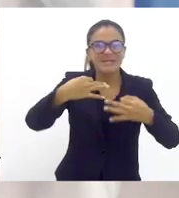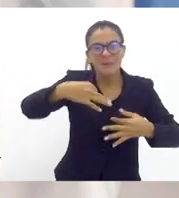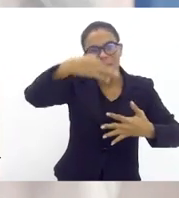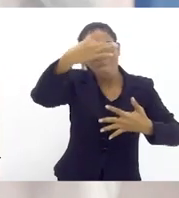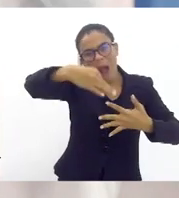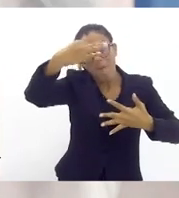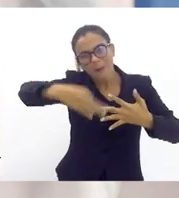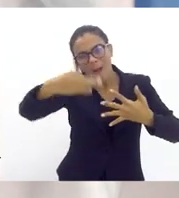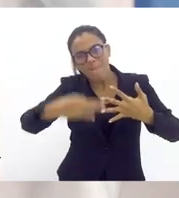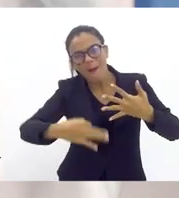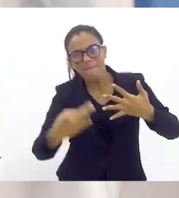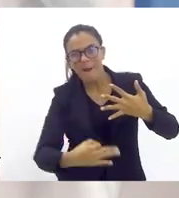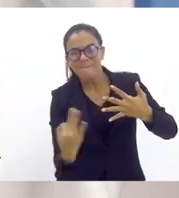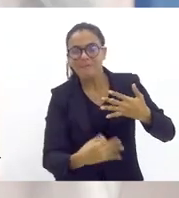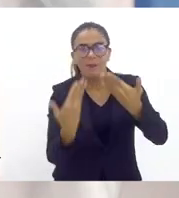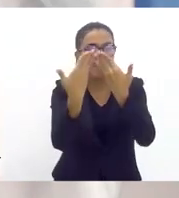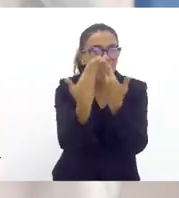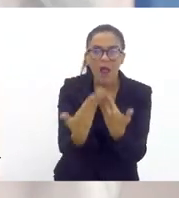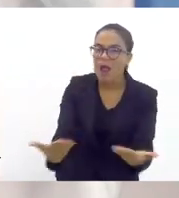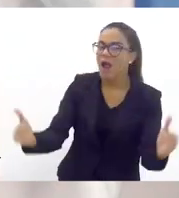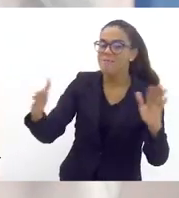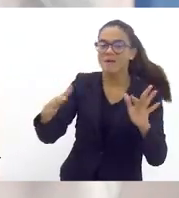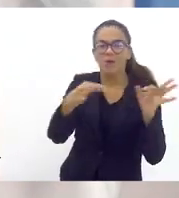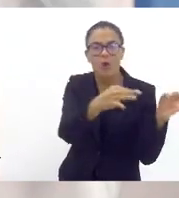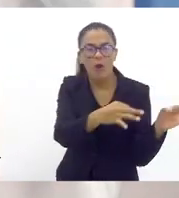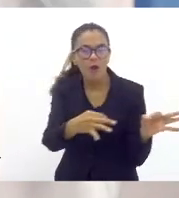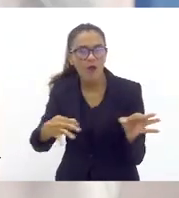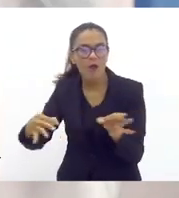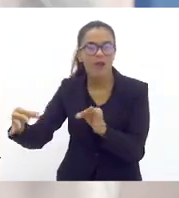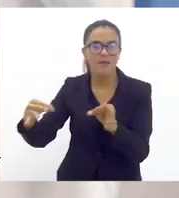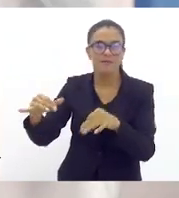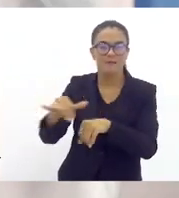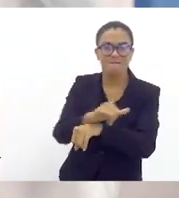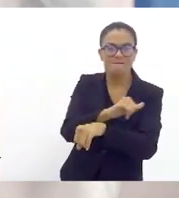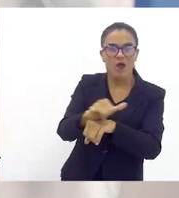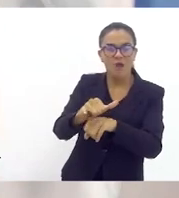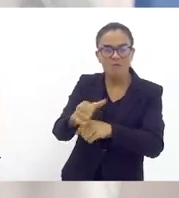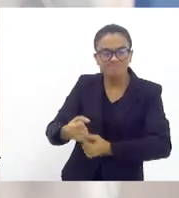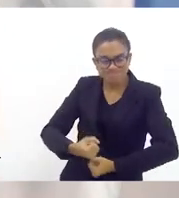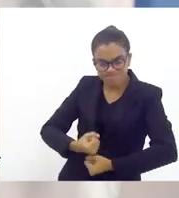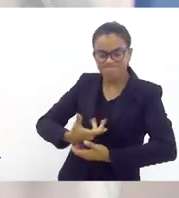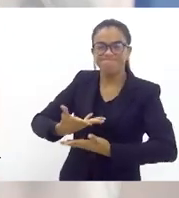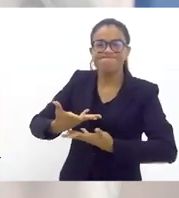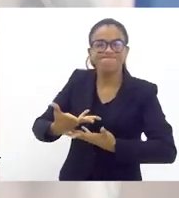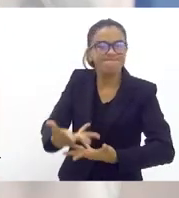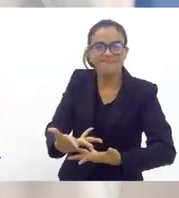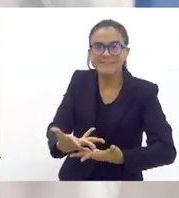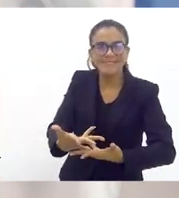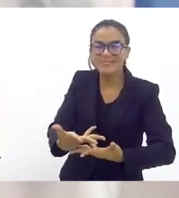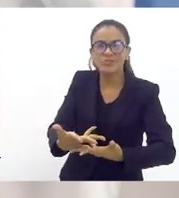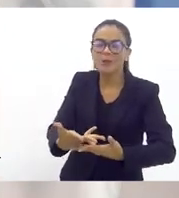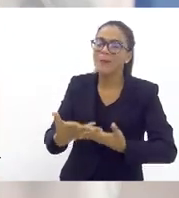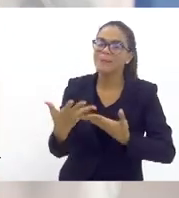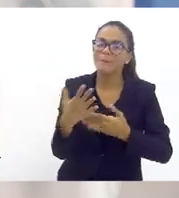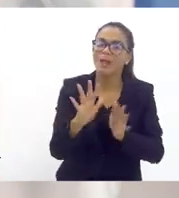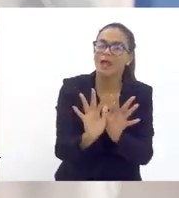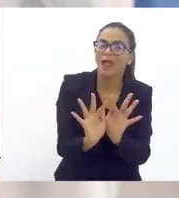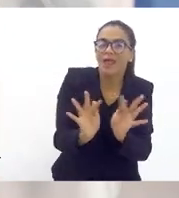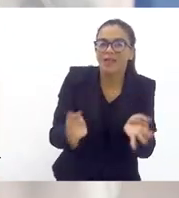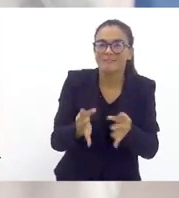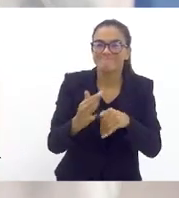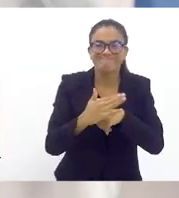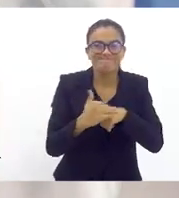certeiras, sempre muito amplas, sempre muito corretas a forma de você encaminhar, é sempre muito generosas, enfim.